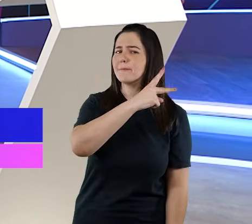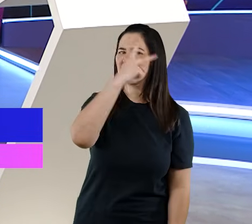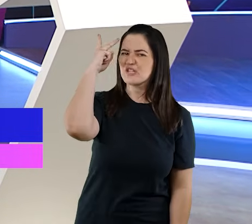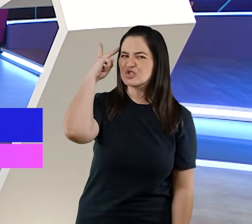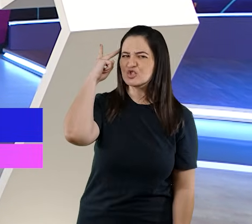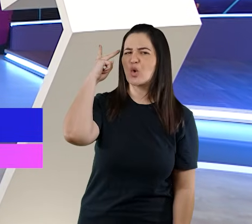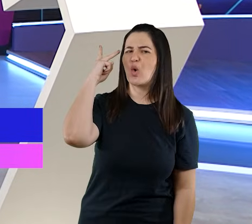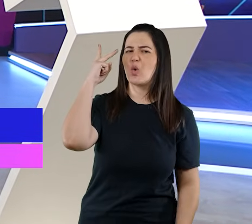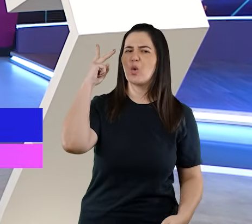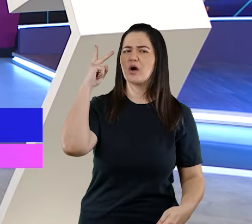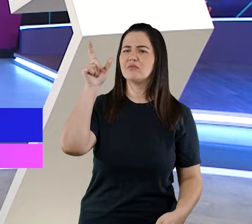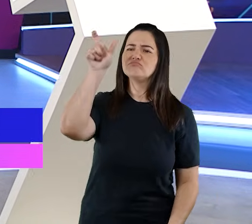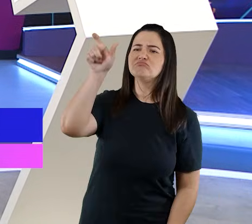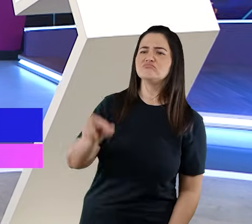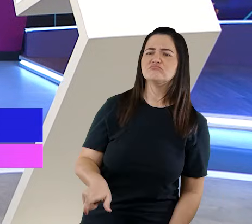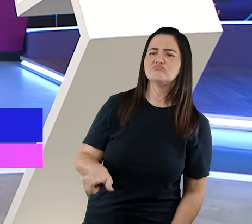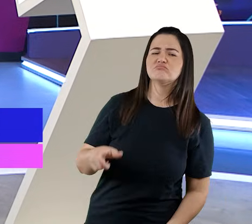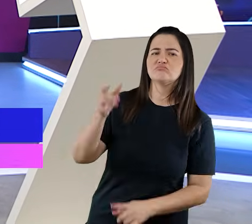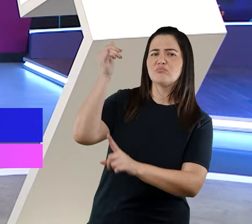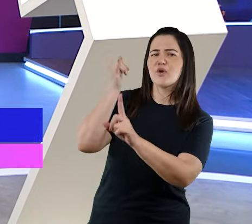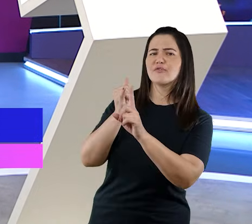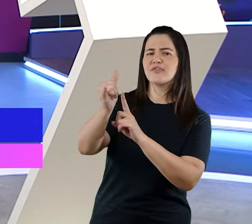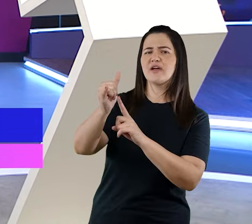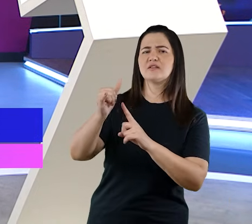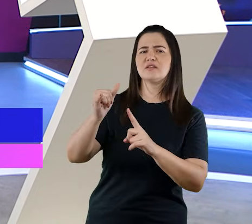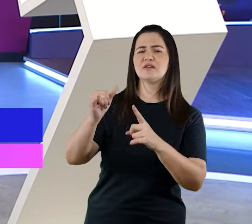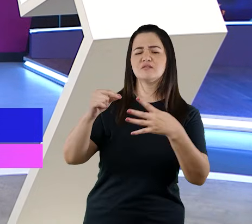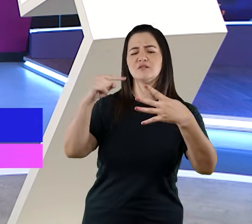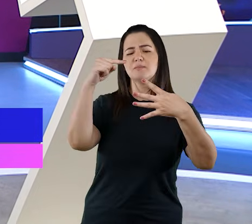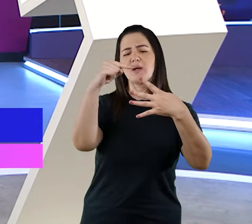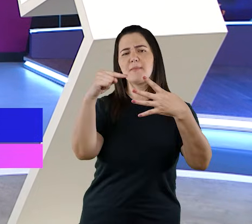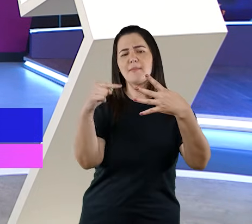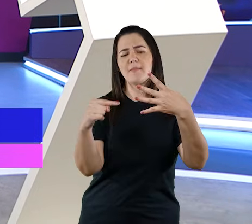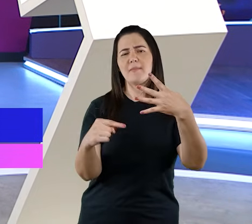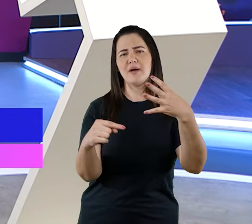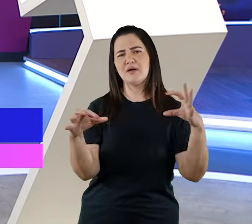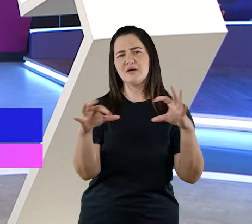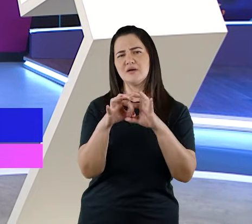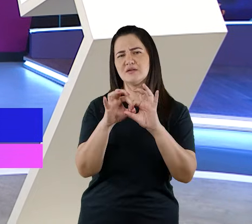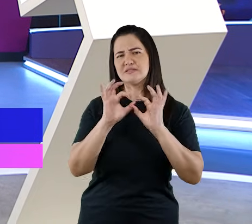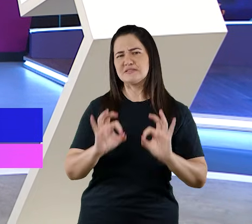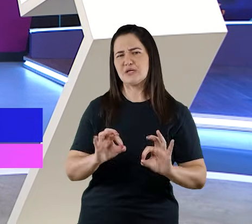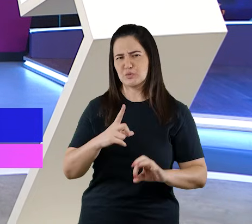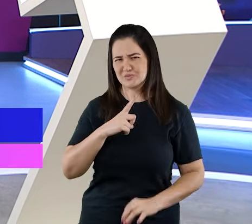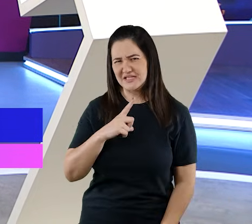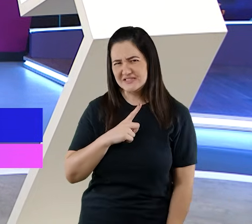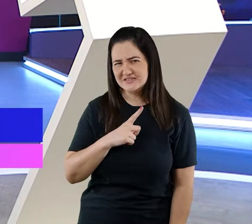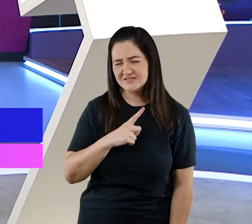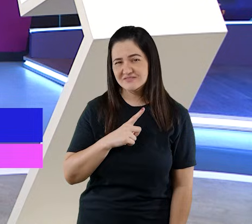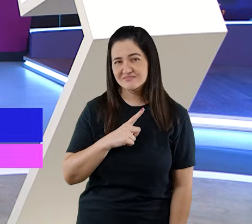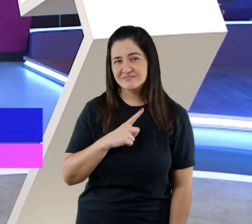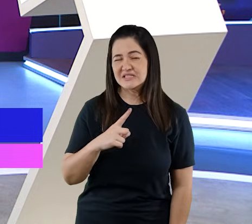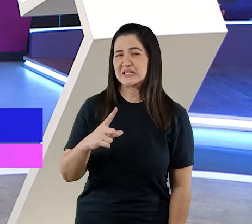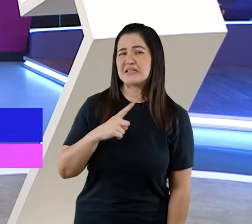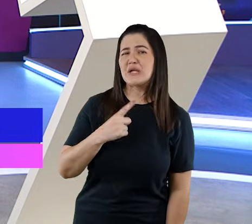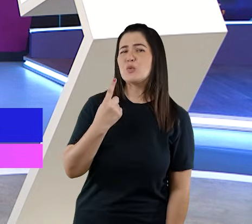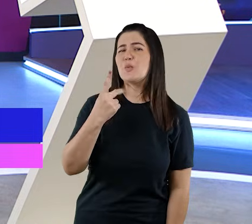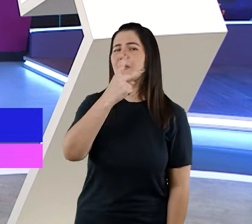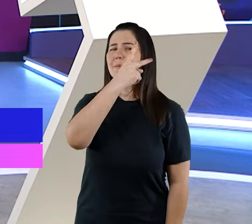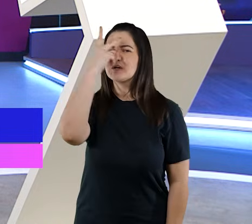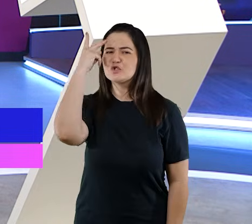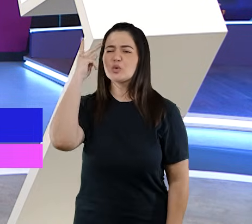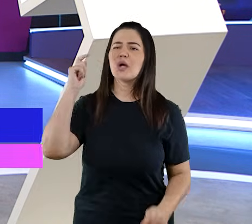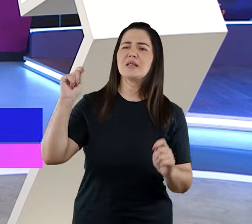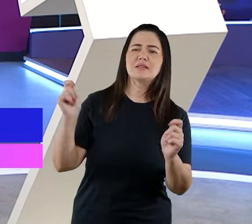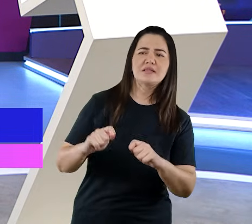ministério possam se enquadrar nesses 4 testes de um profeta verdadeiro? Há alguém